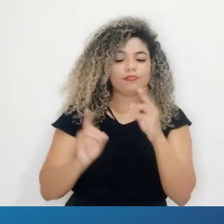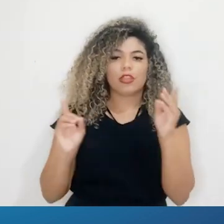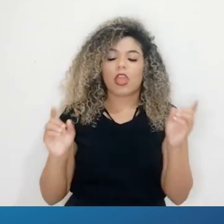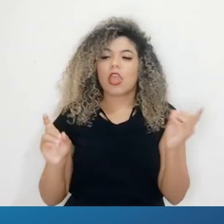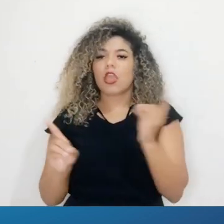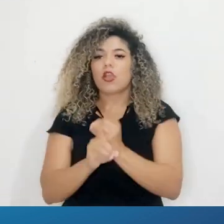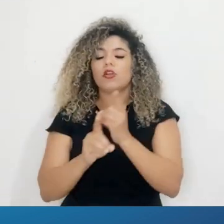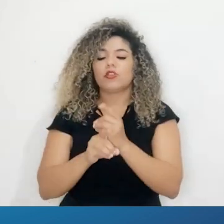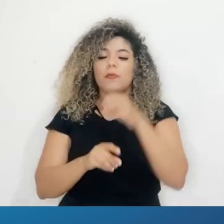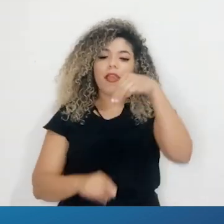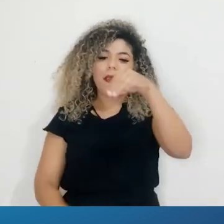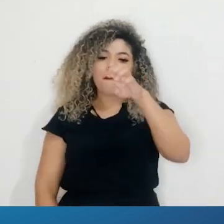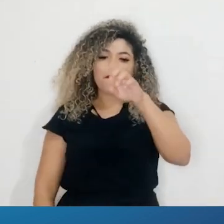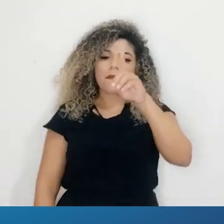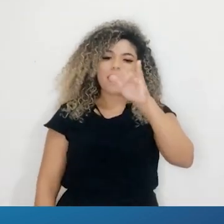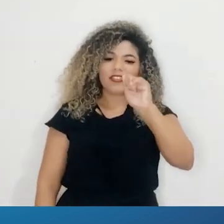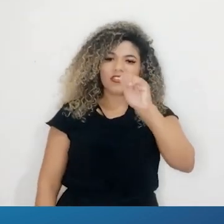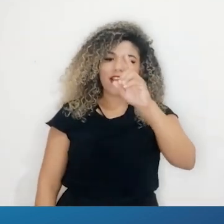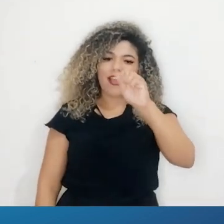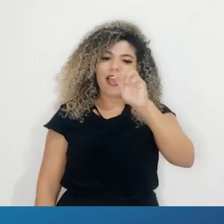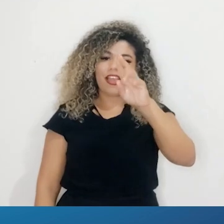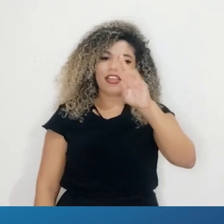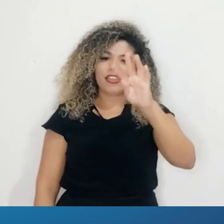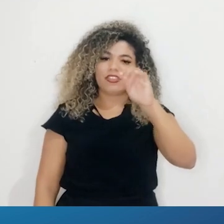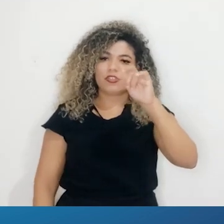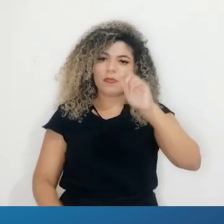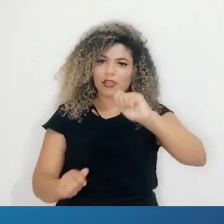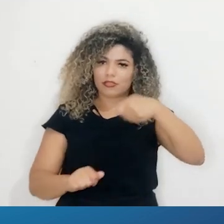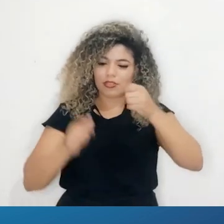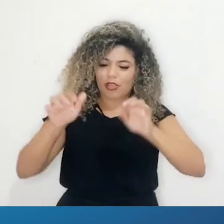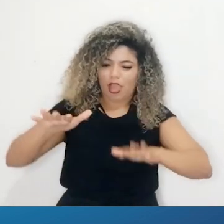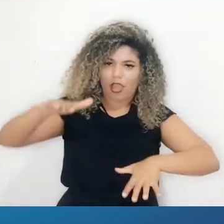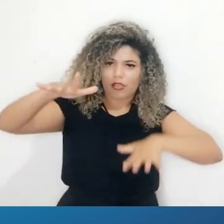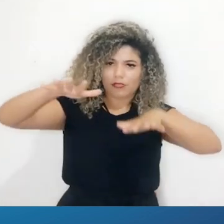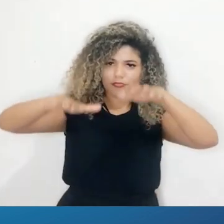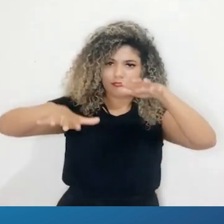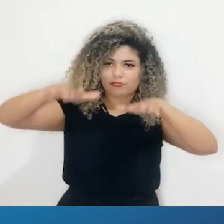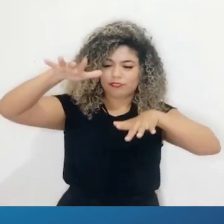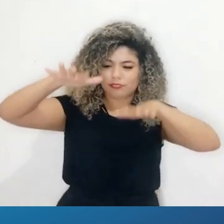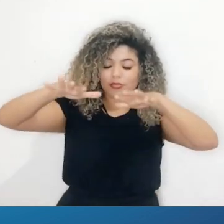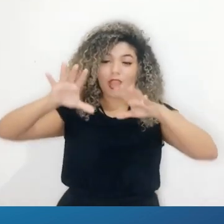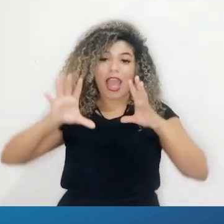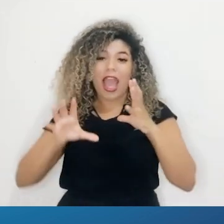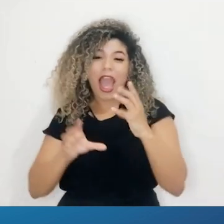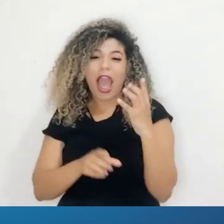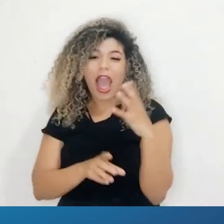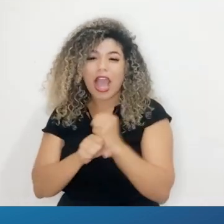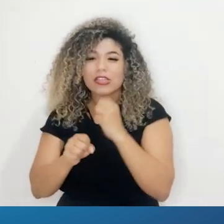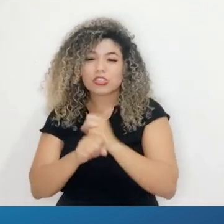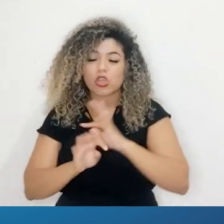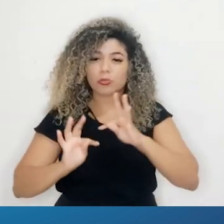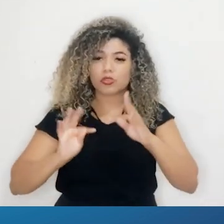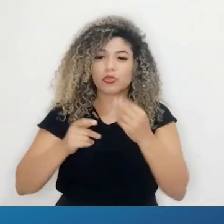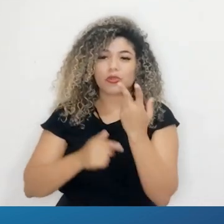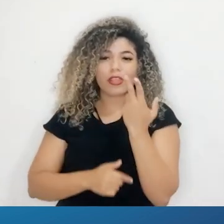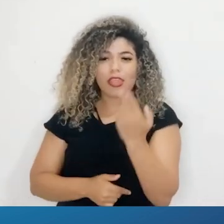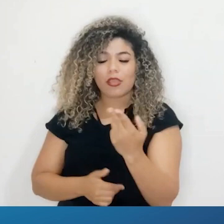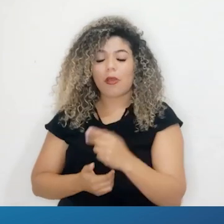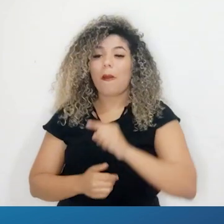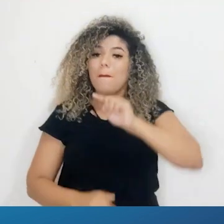vamos chamar de média aritmética neste caso a soma de todas as alturas será igual